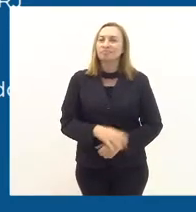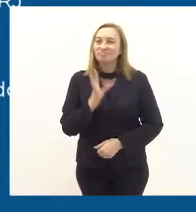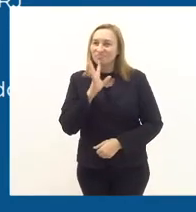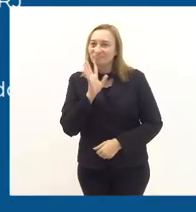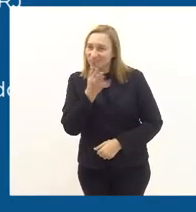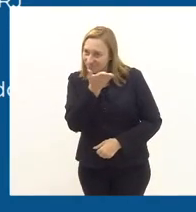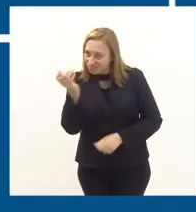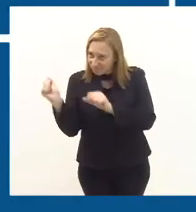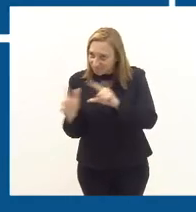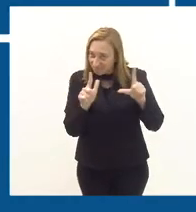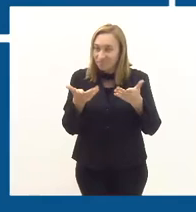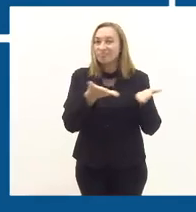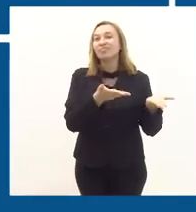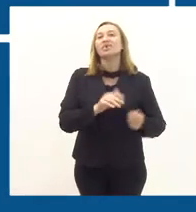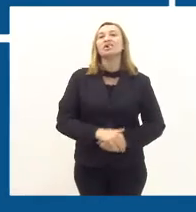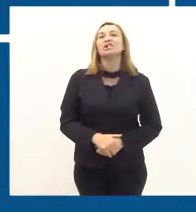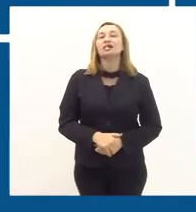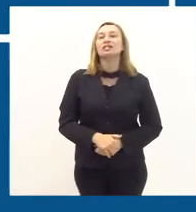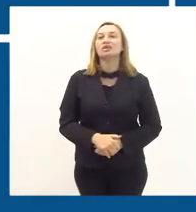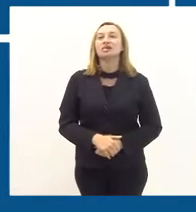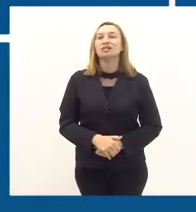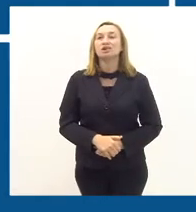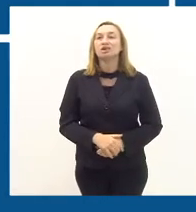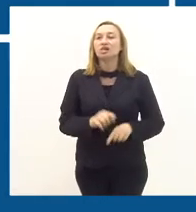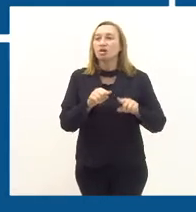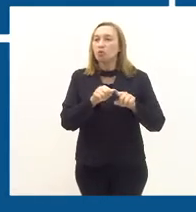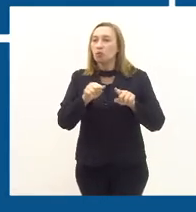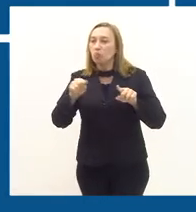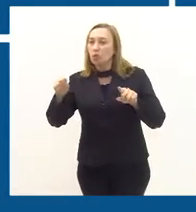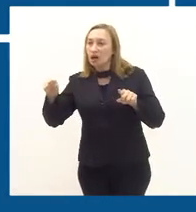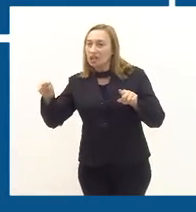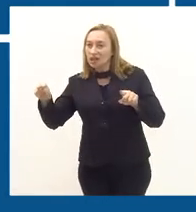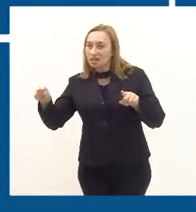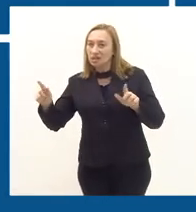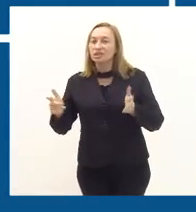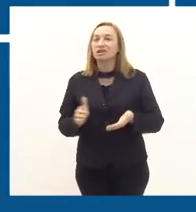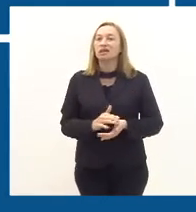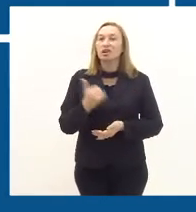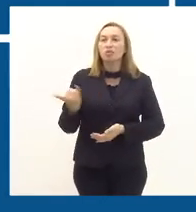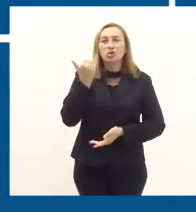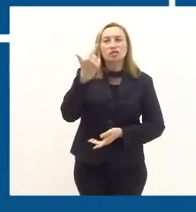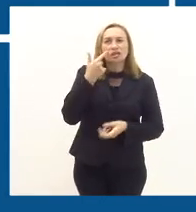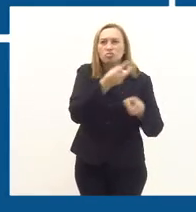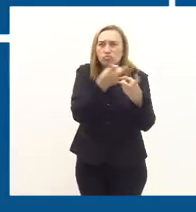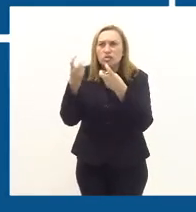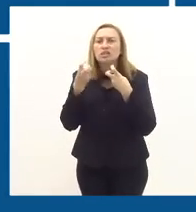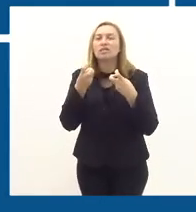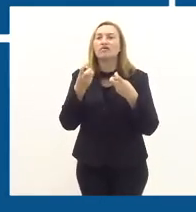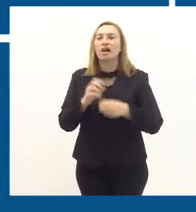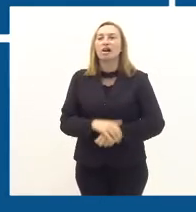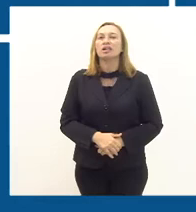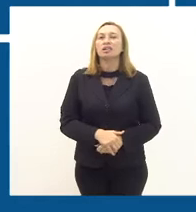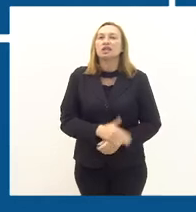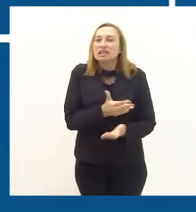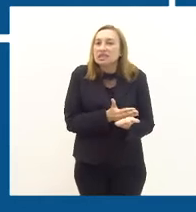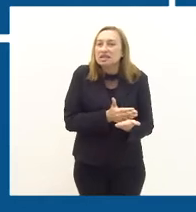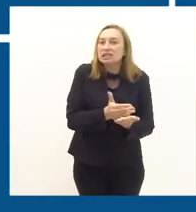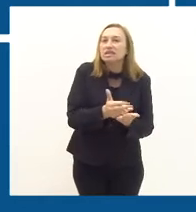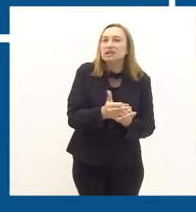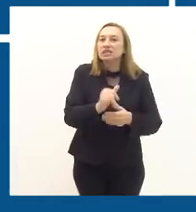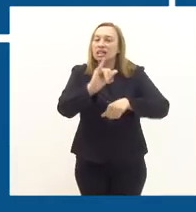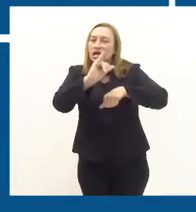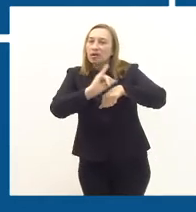Bacana, pode passar, por favor. Ali é uma linha cronológica, né? E aí é importante vocês verem, né? A gente inicia ali na